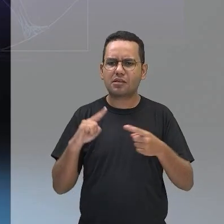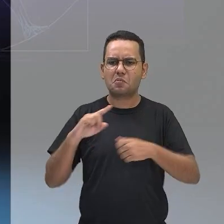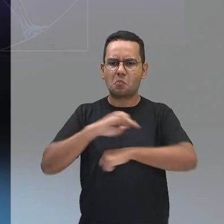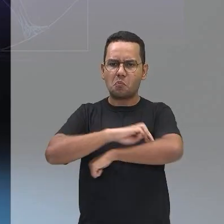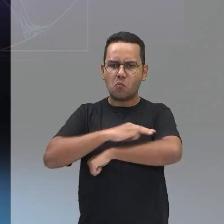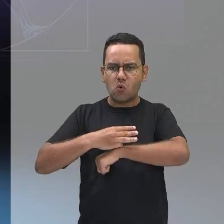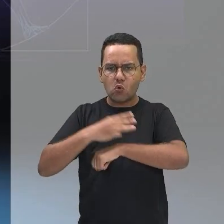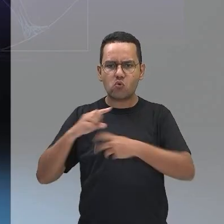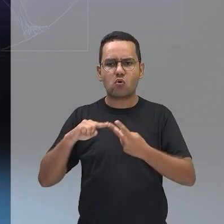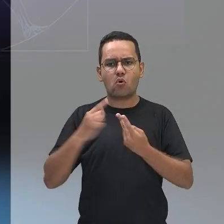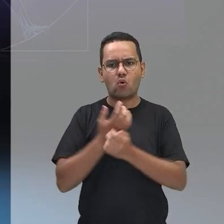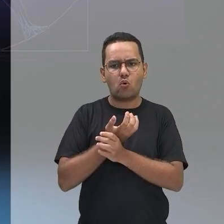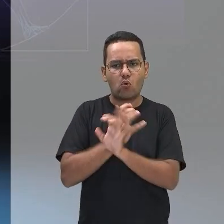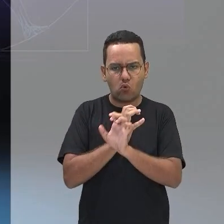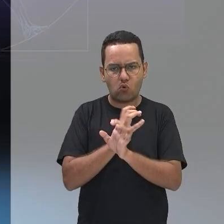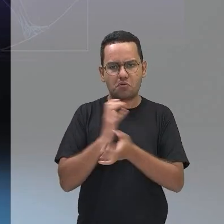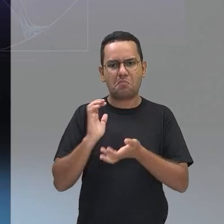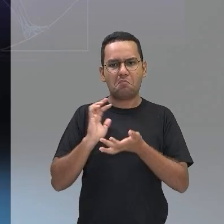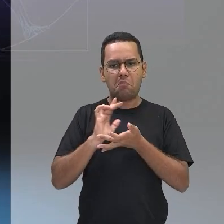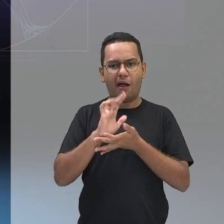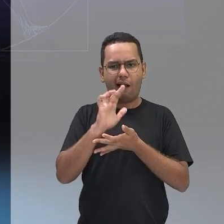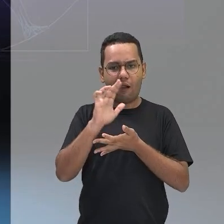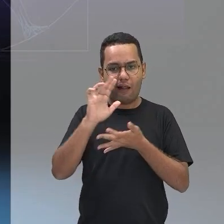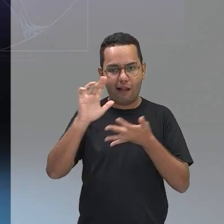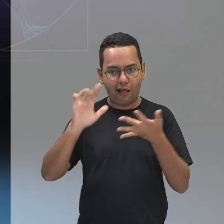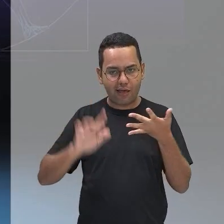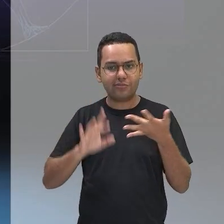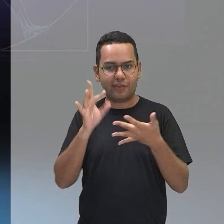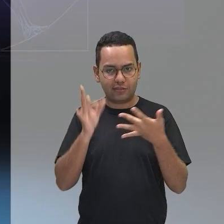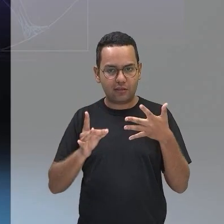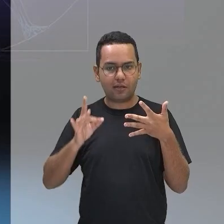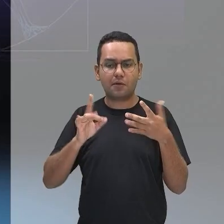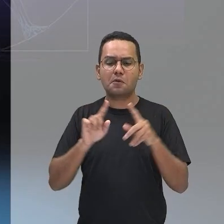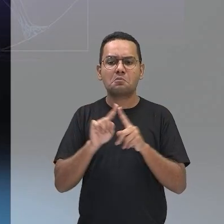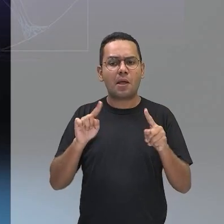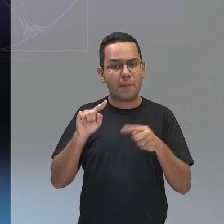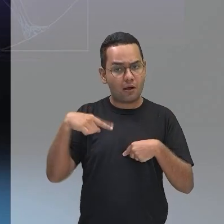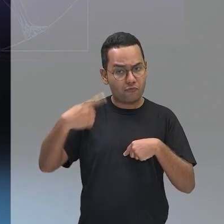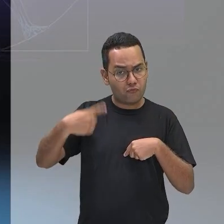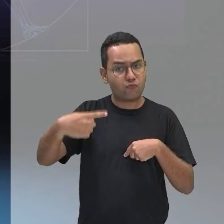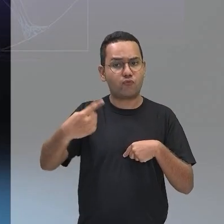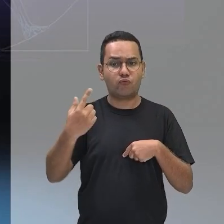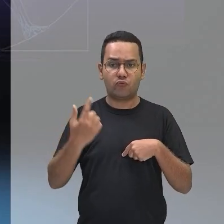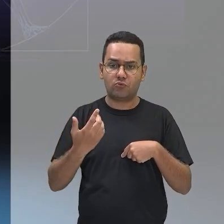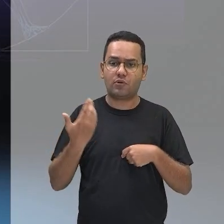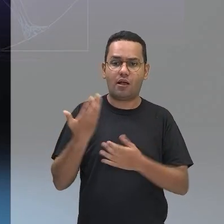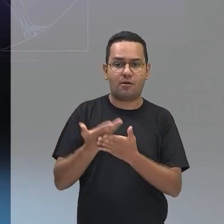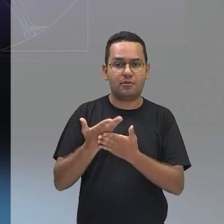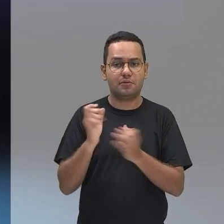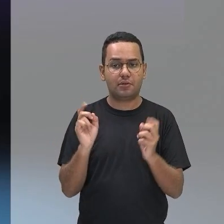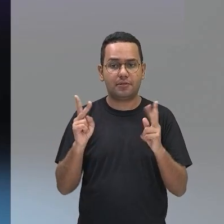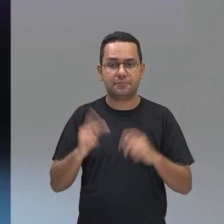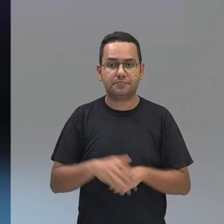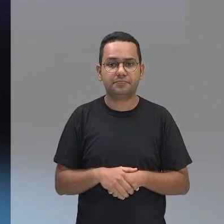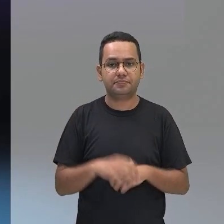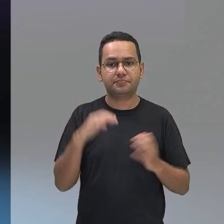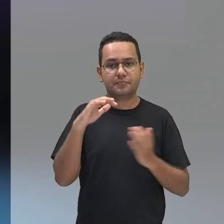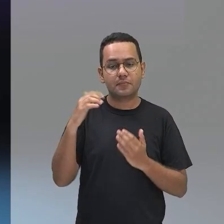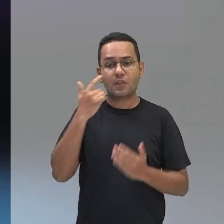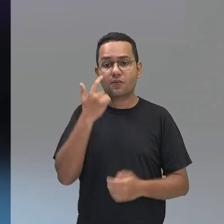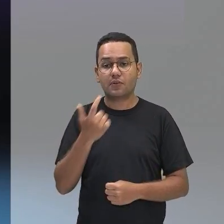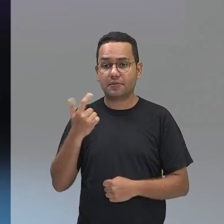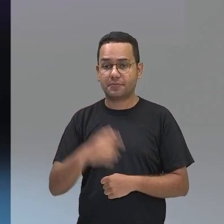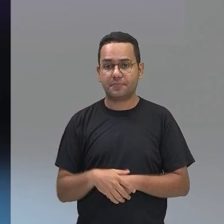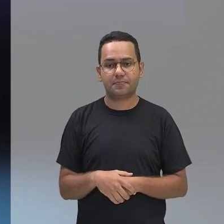parte óssea, não é isso? Aí já é para um outro momento, ok? Então, vamos lá falar um pouquinho do sistema circulatório.